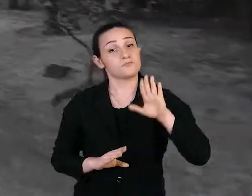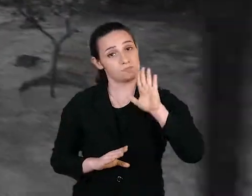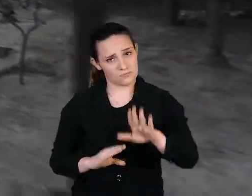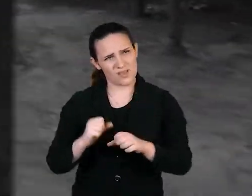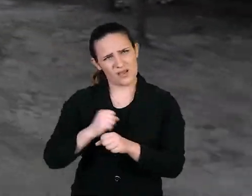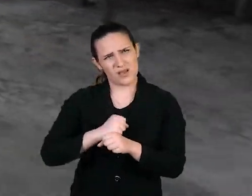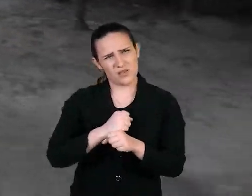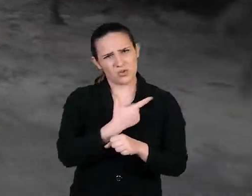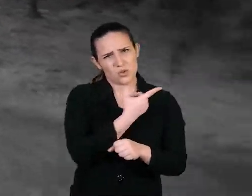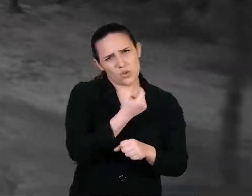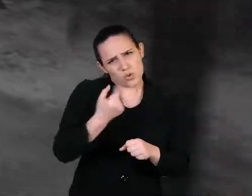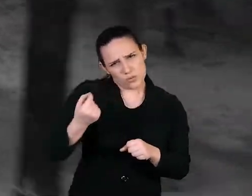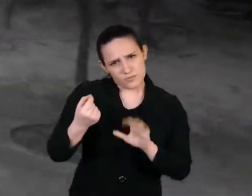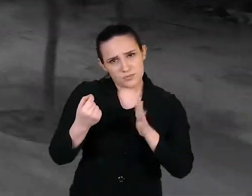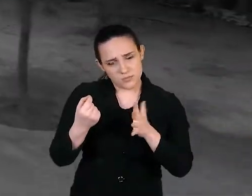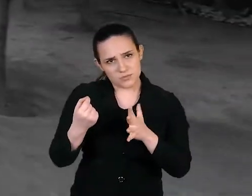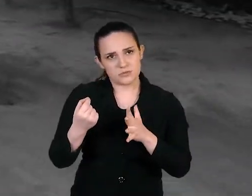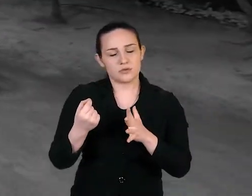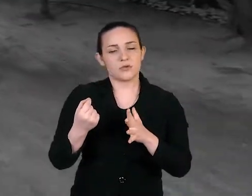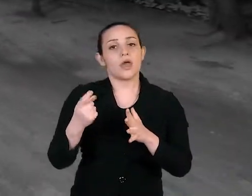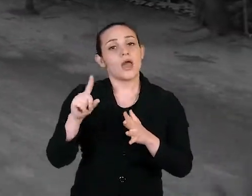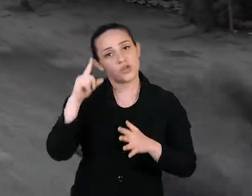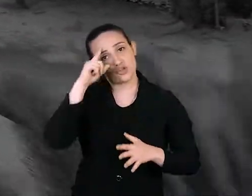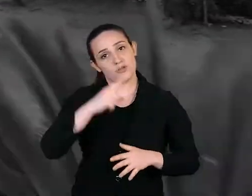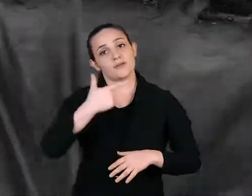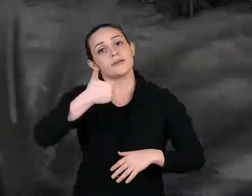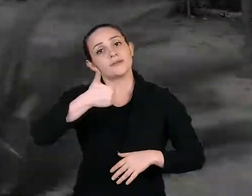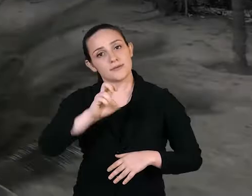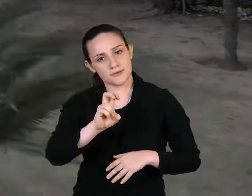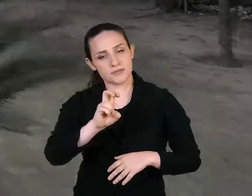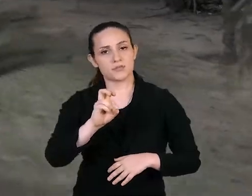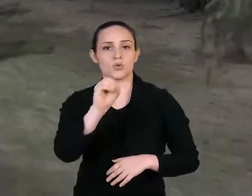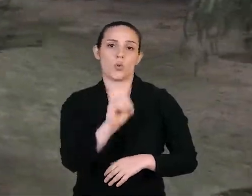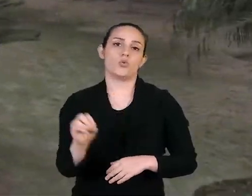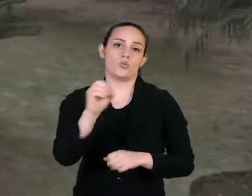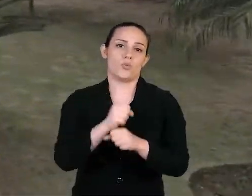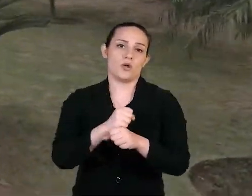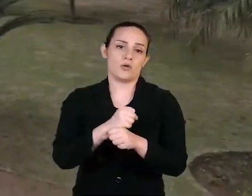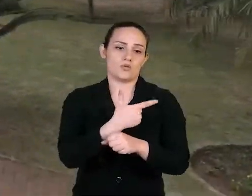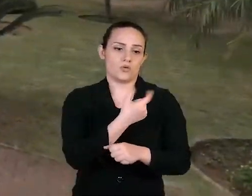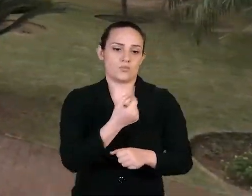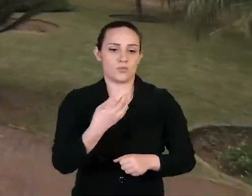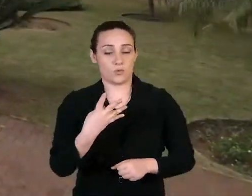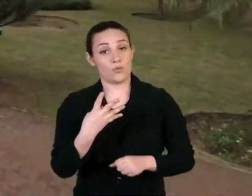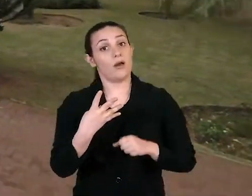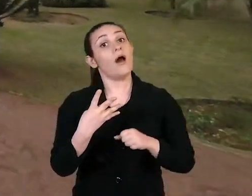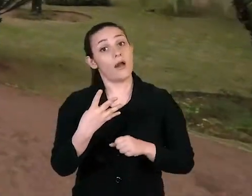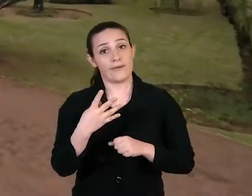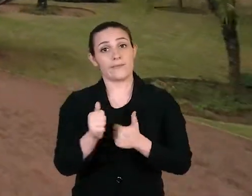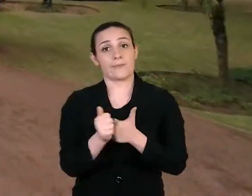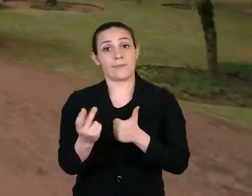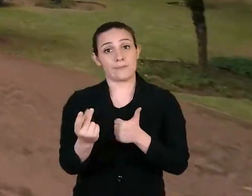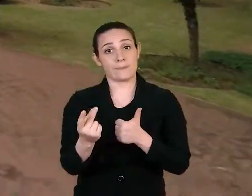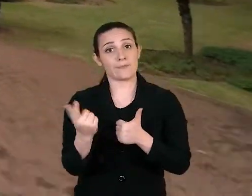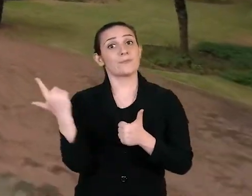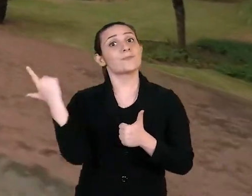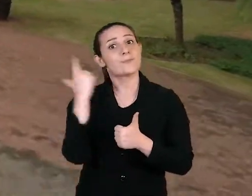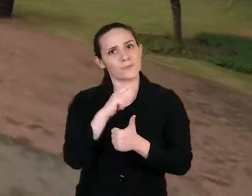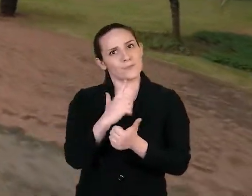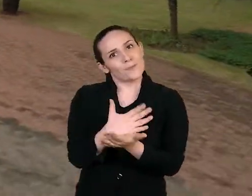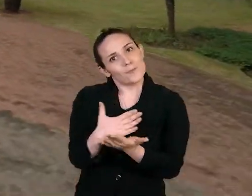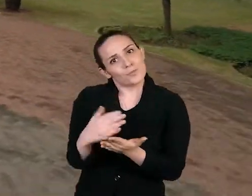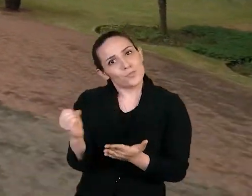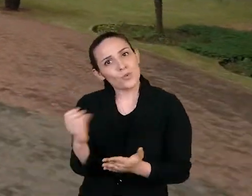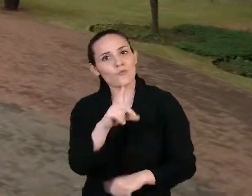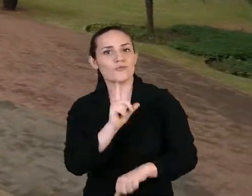Depois dos anos 2000, mais precisamente em 15 de outubro de 2004, o Tribunal de Contas inicia sua nova